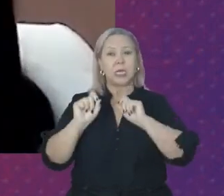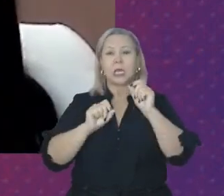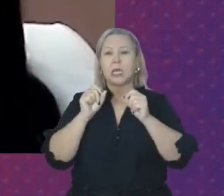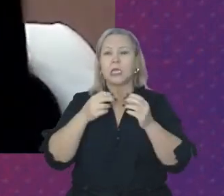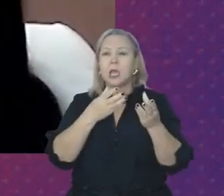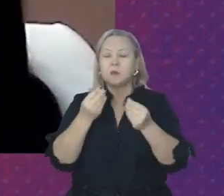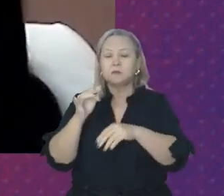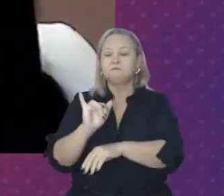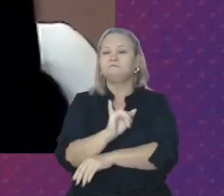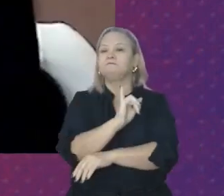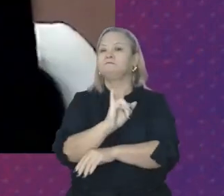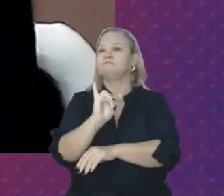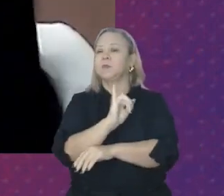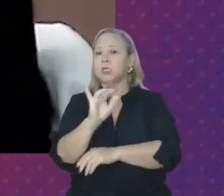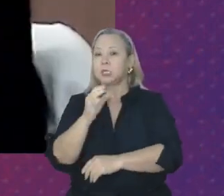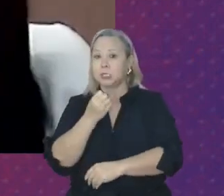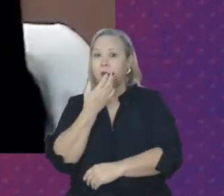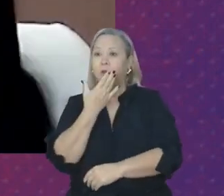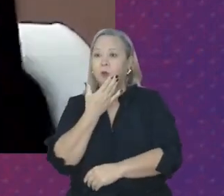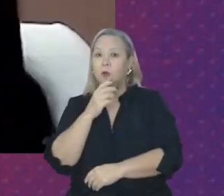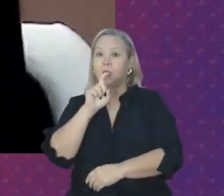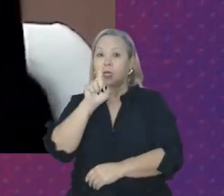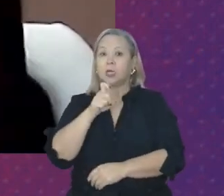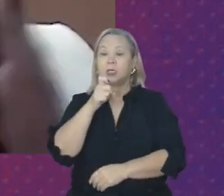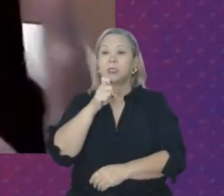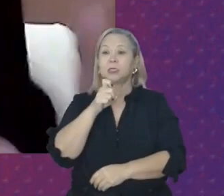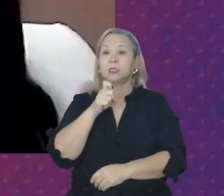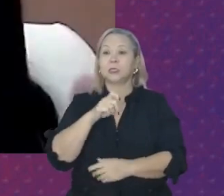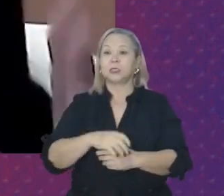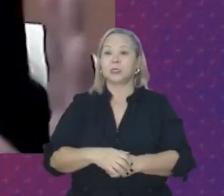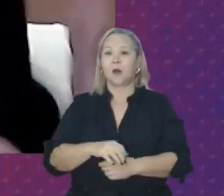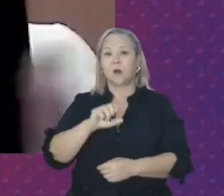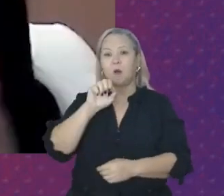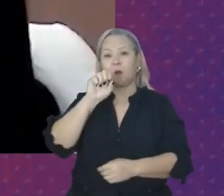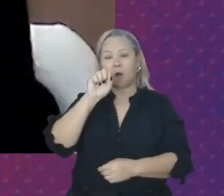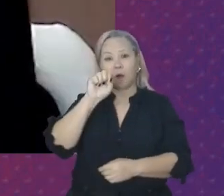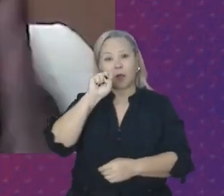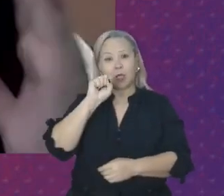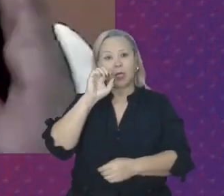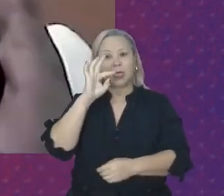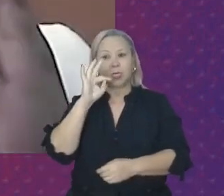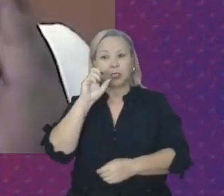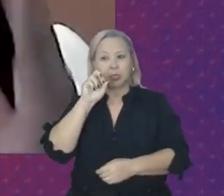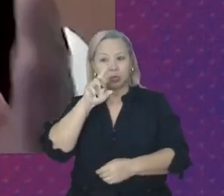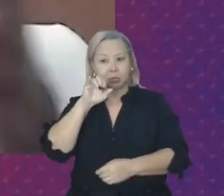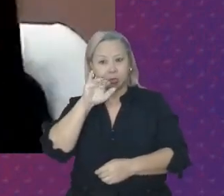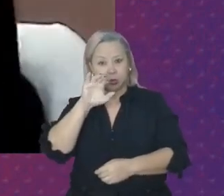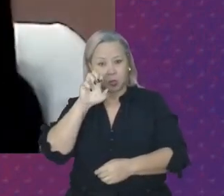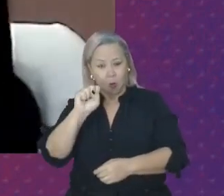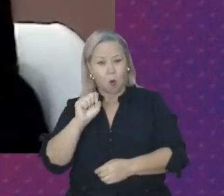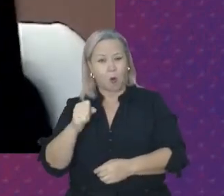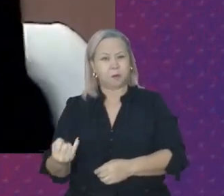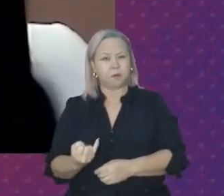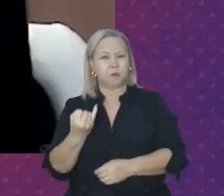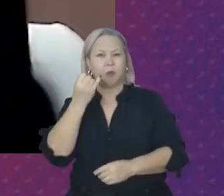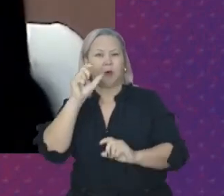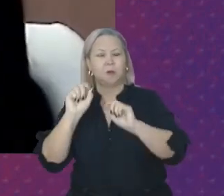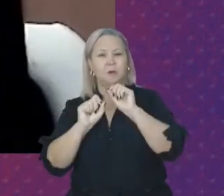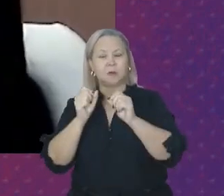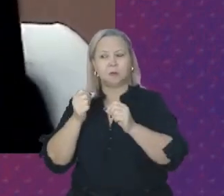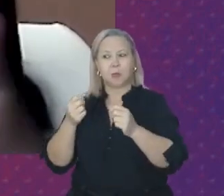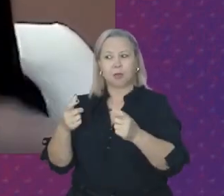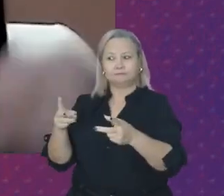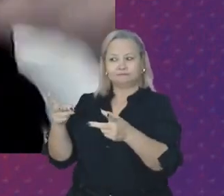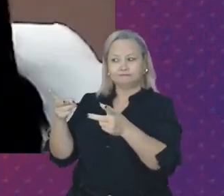super estratégico, são os stories. Os stories são essenciais para reter a tua